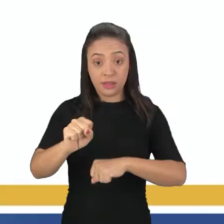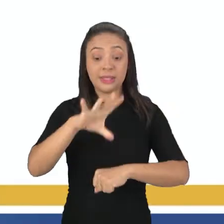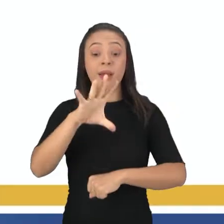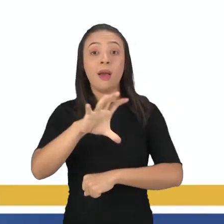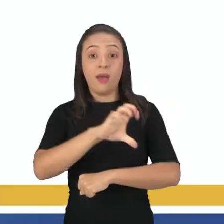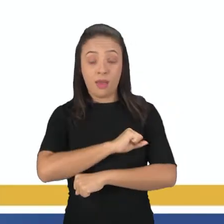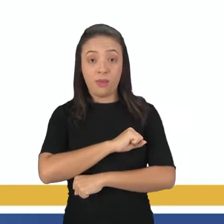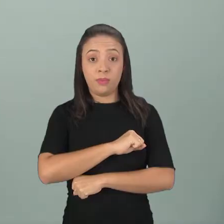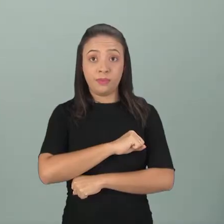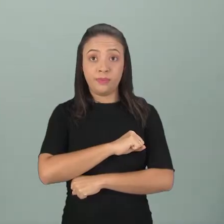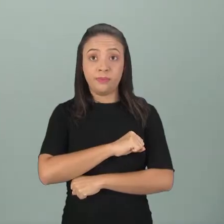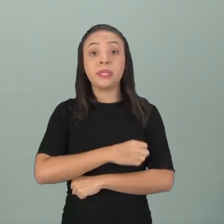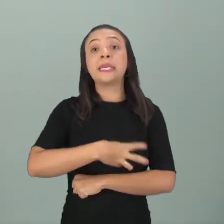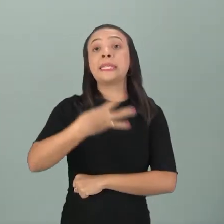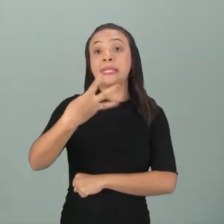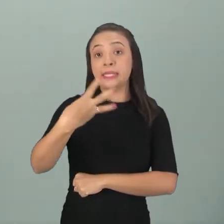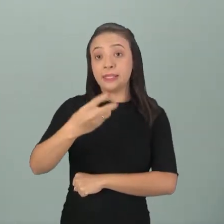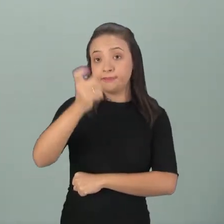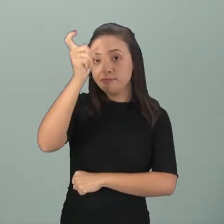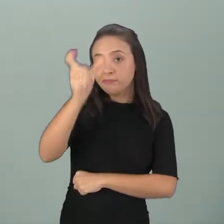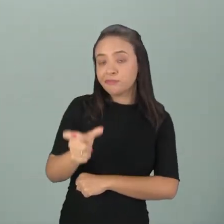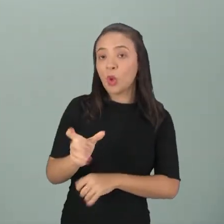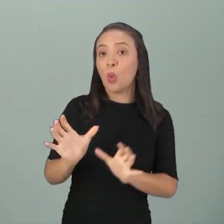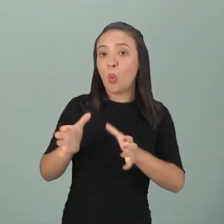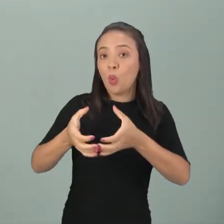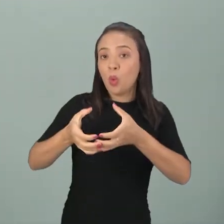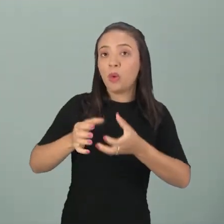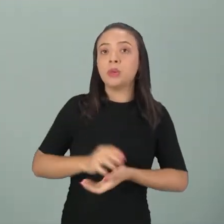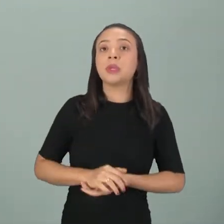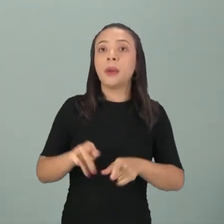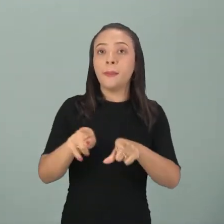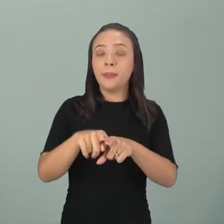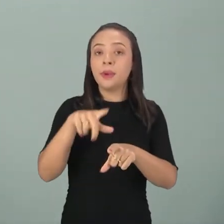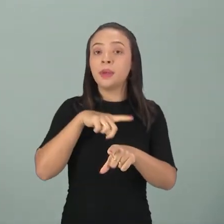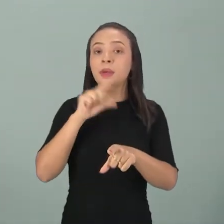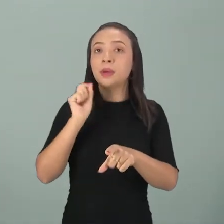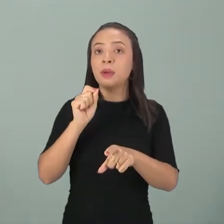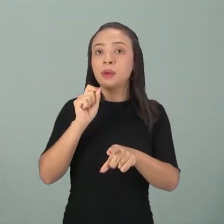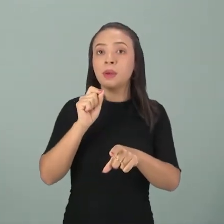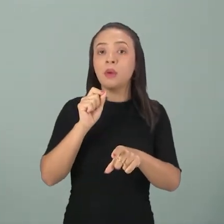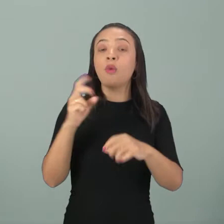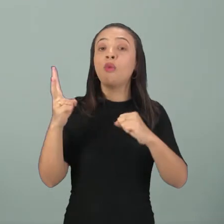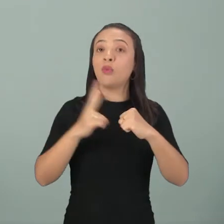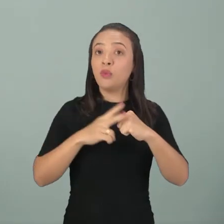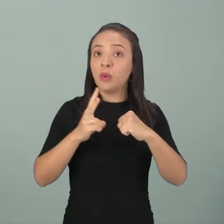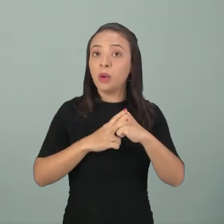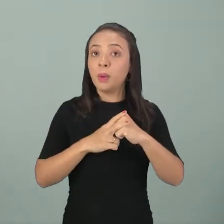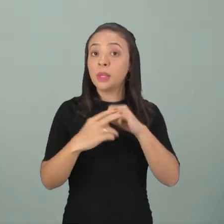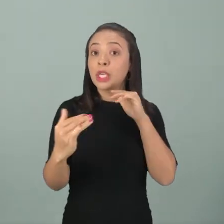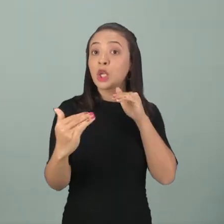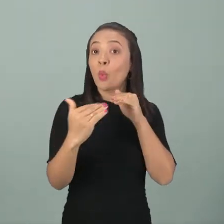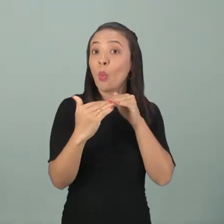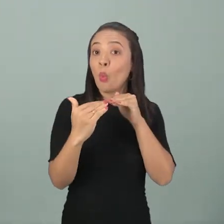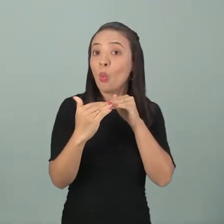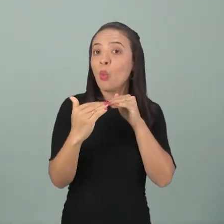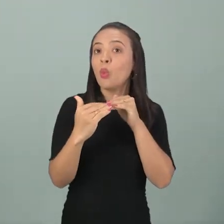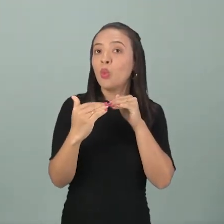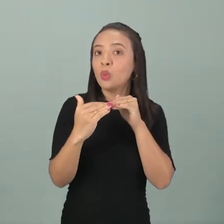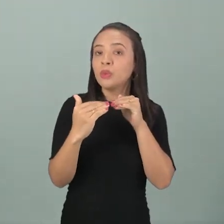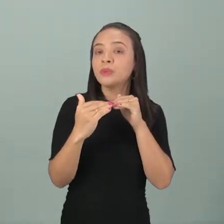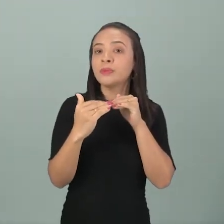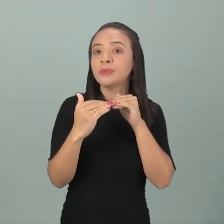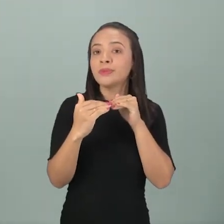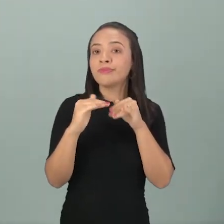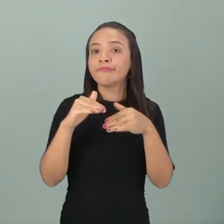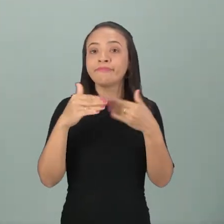amam, terceira pessoa do plural, e aí nós temos o nosso verbo que vai concordar.